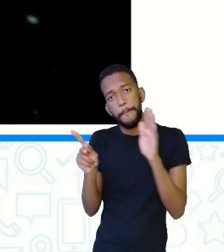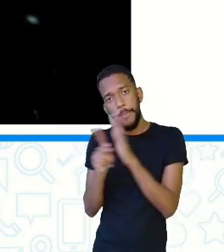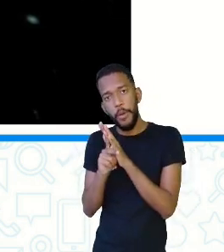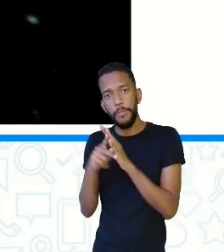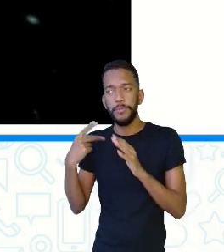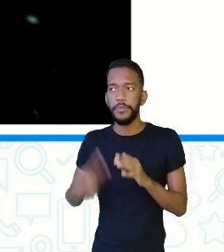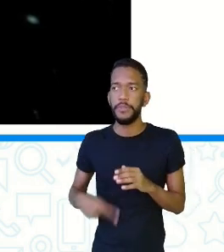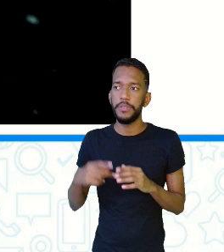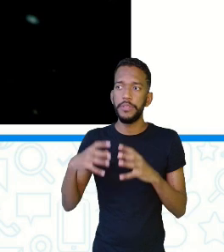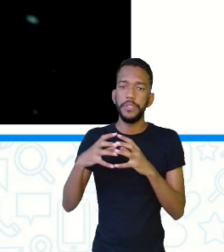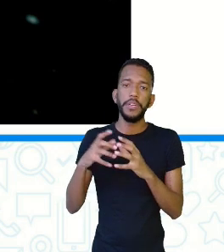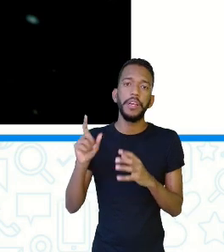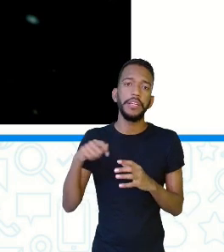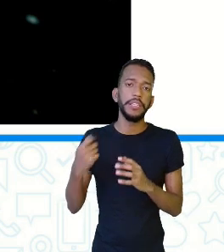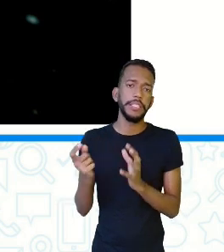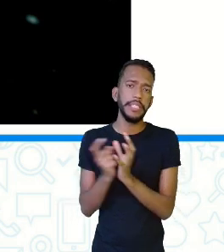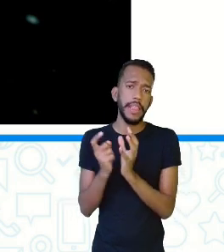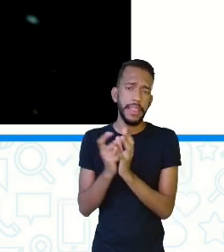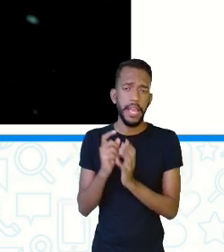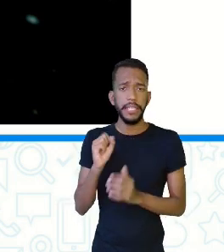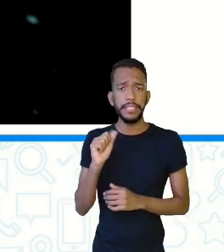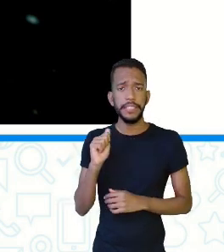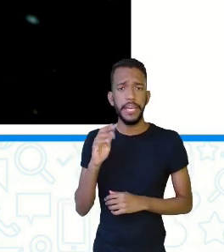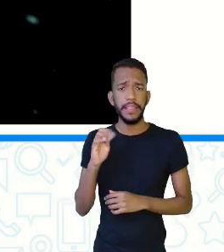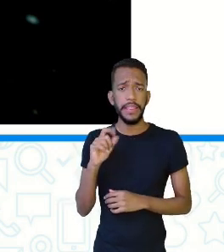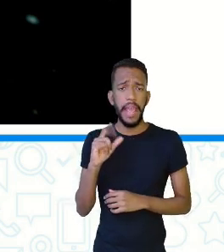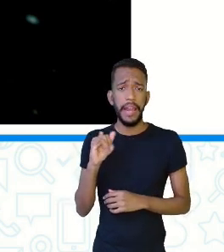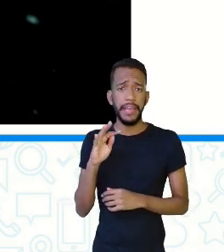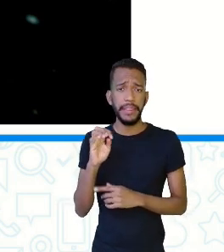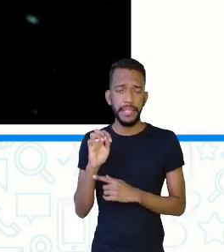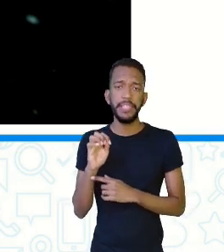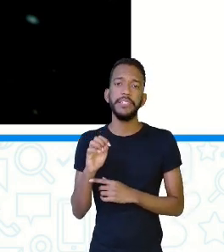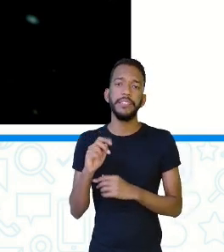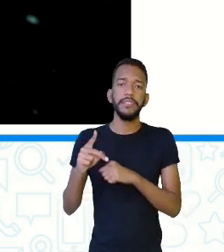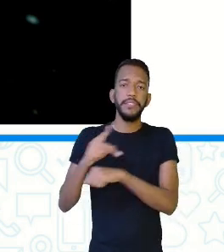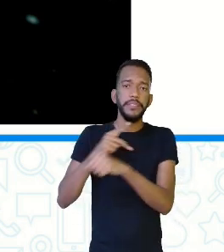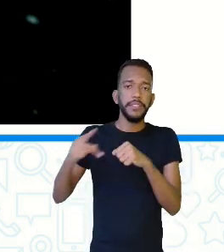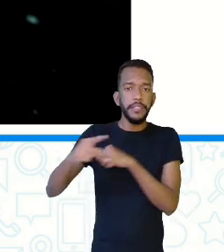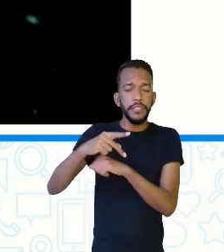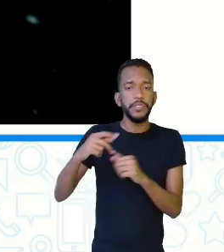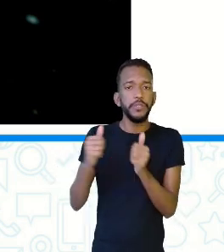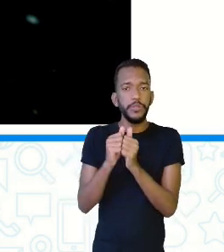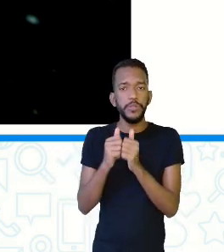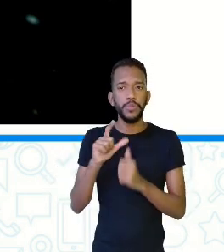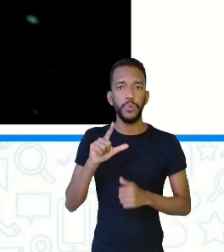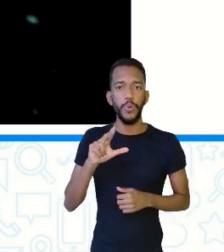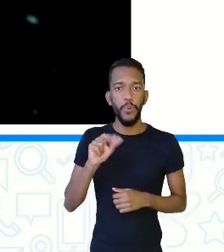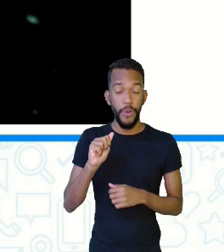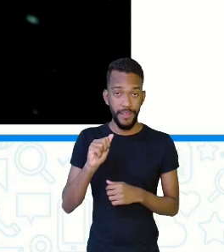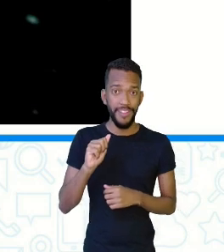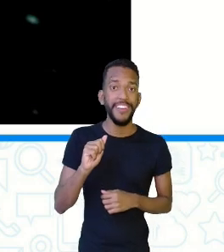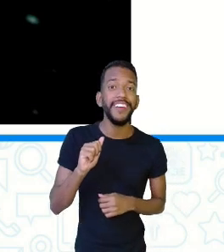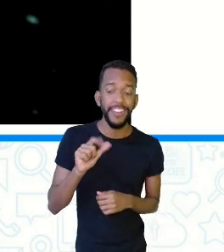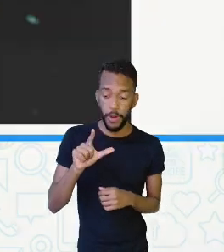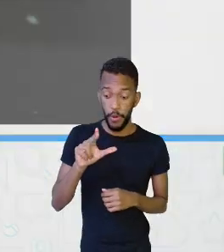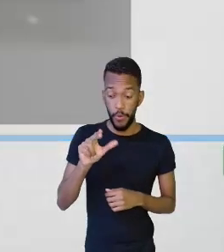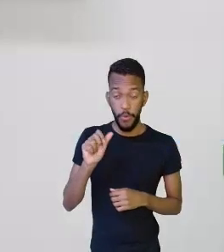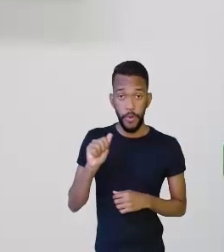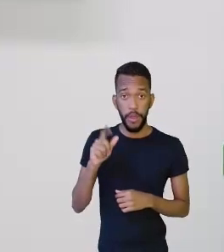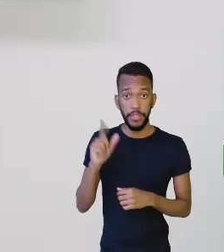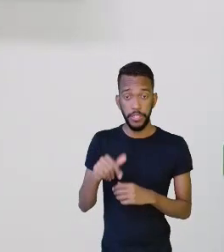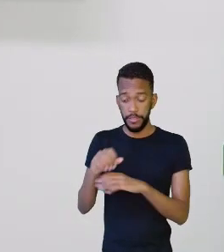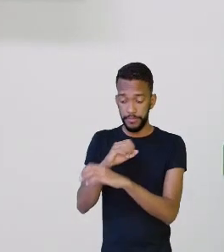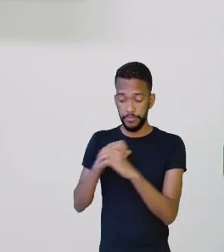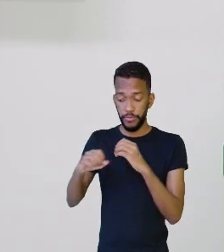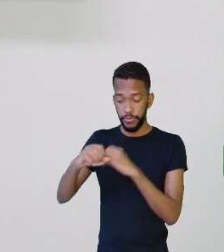é um satélite. É um satélite que a gente conhece bastante, é a Lua. Então, a Terra gira ao redor do Sol,